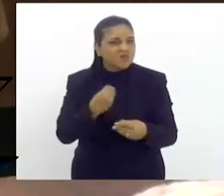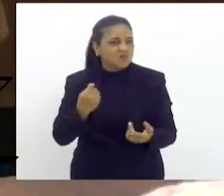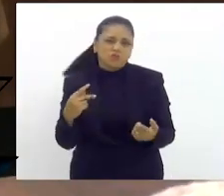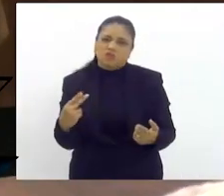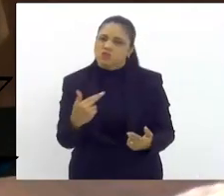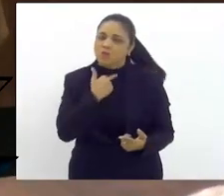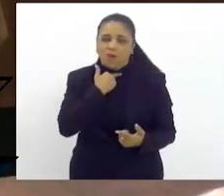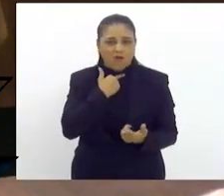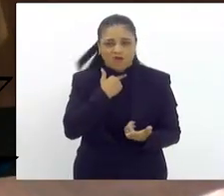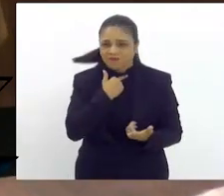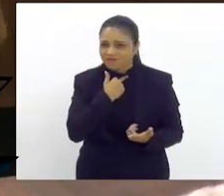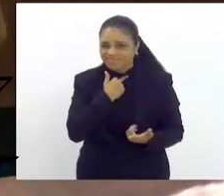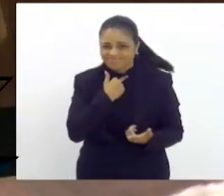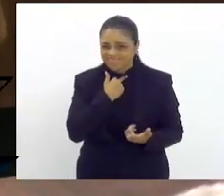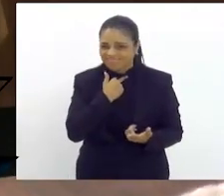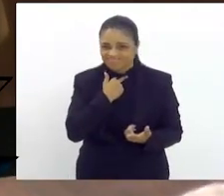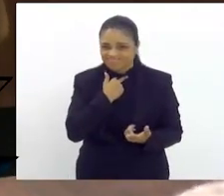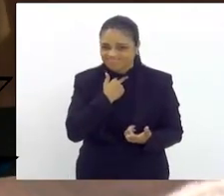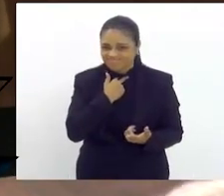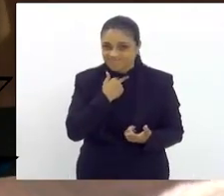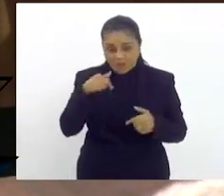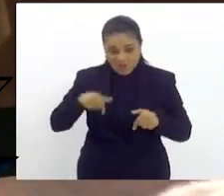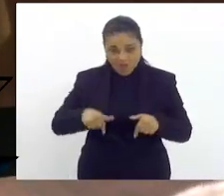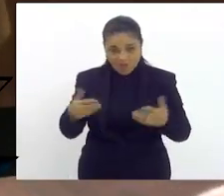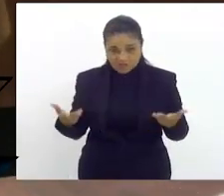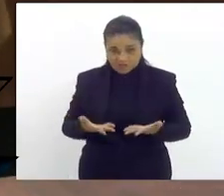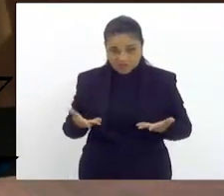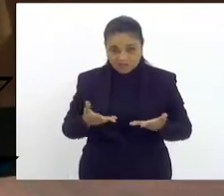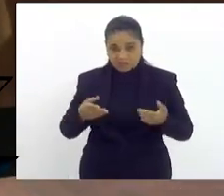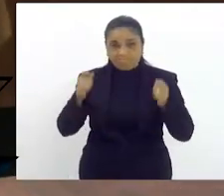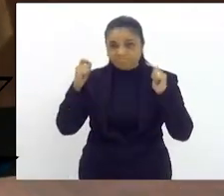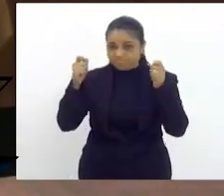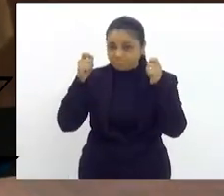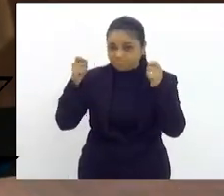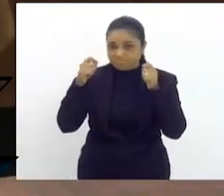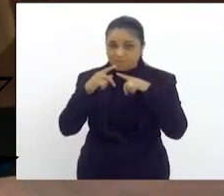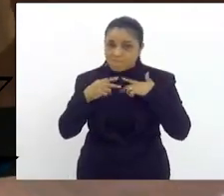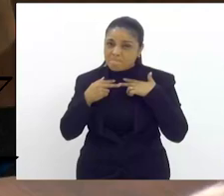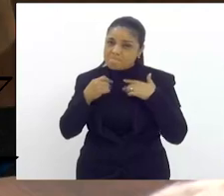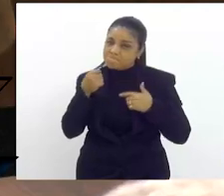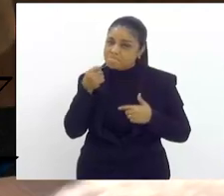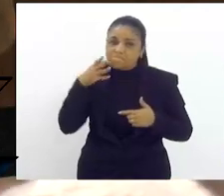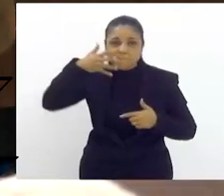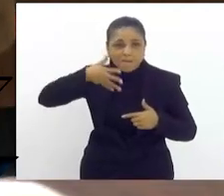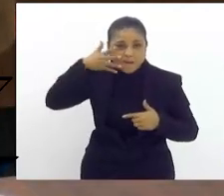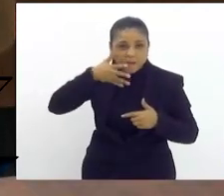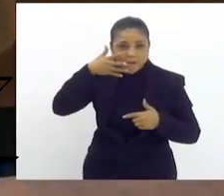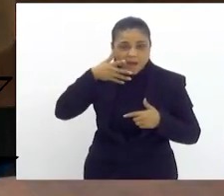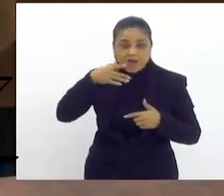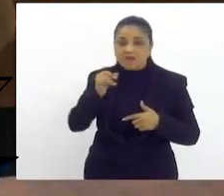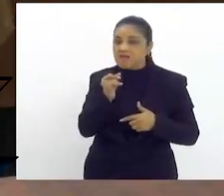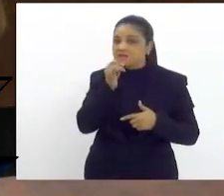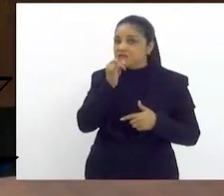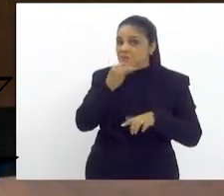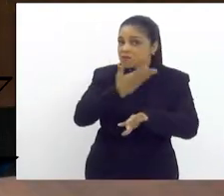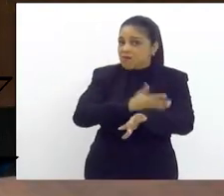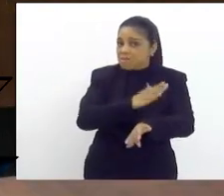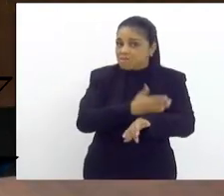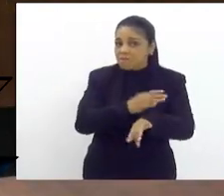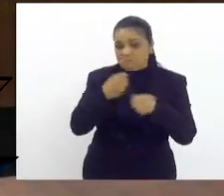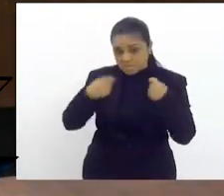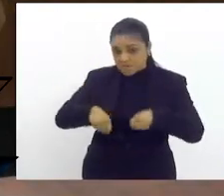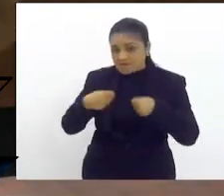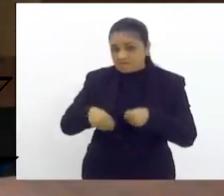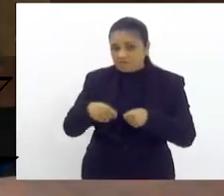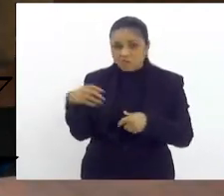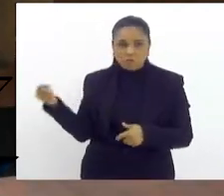nós aqui que estamos nos manifestando a gente tem que dar o exemplo na prática não adianta a